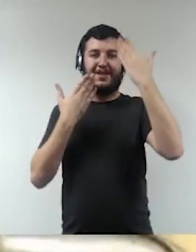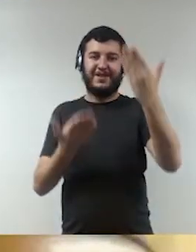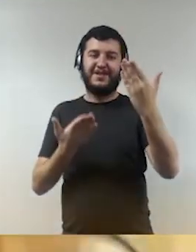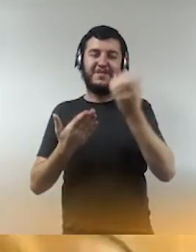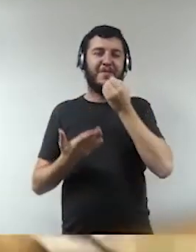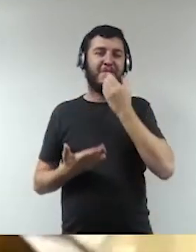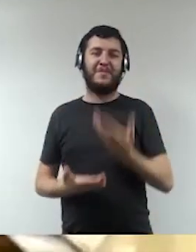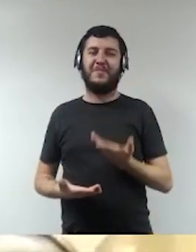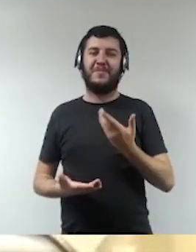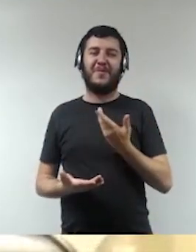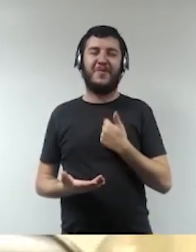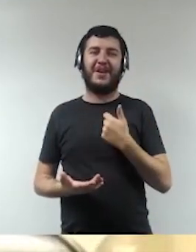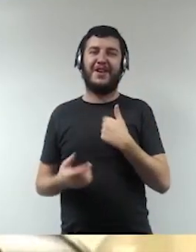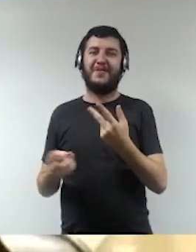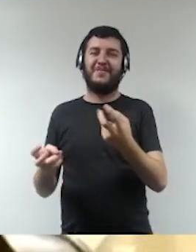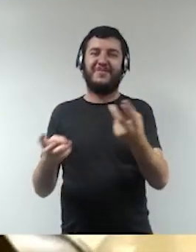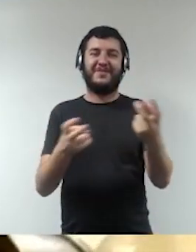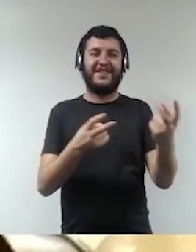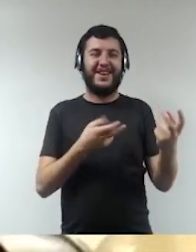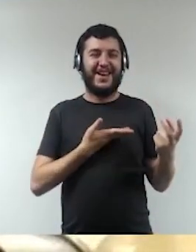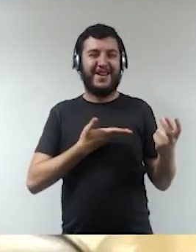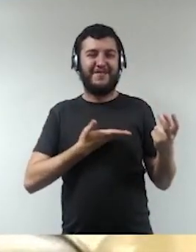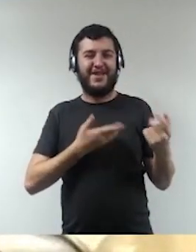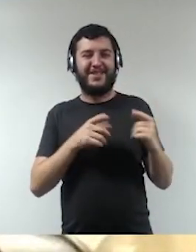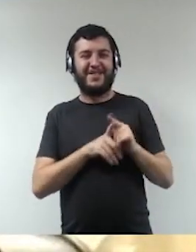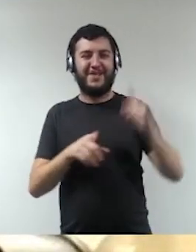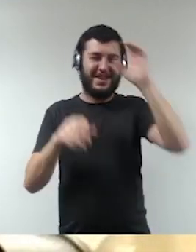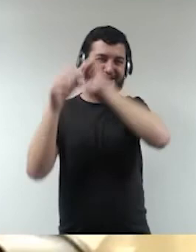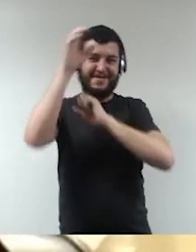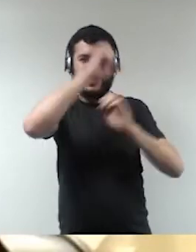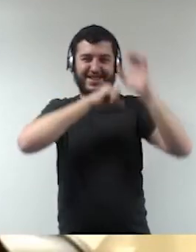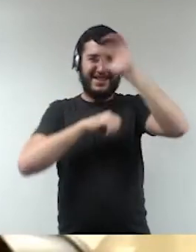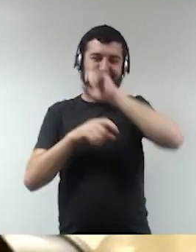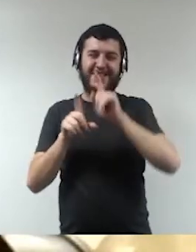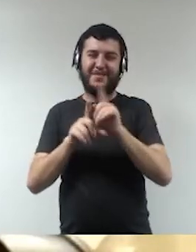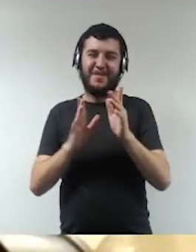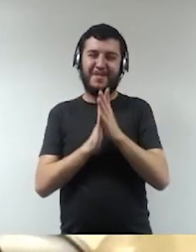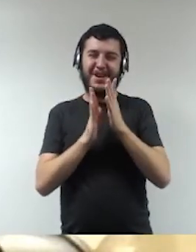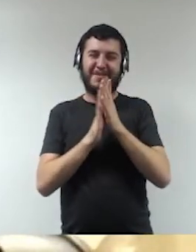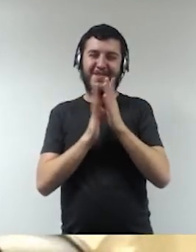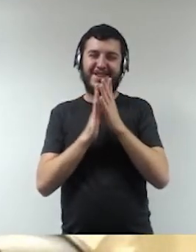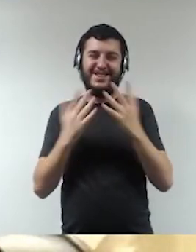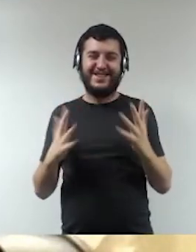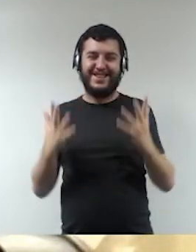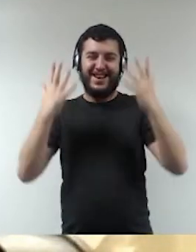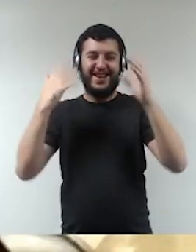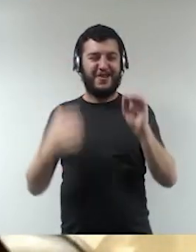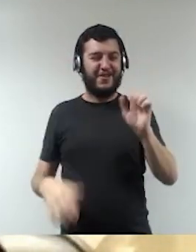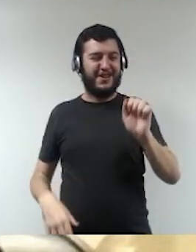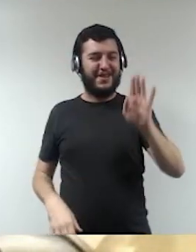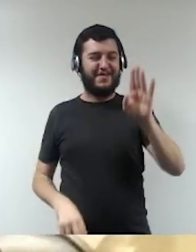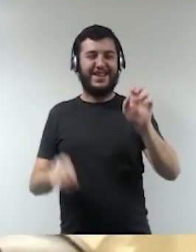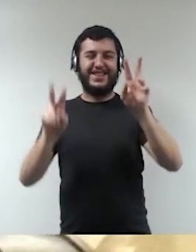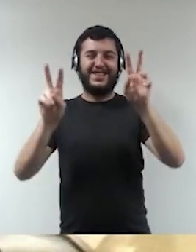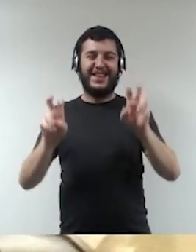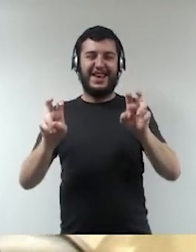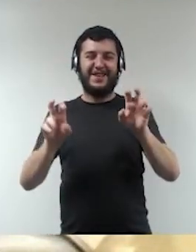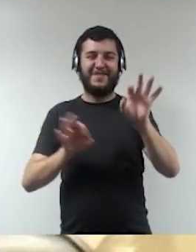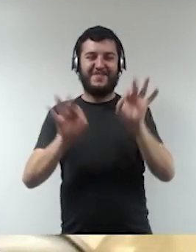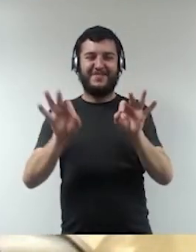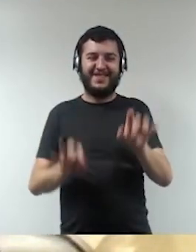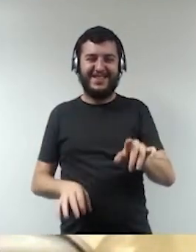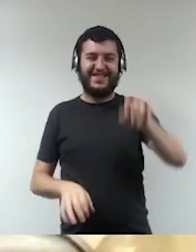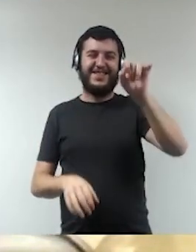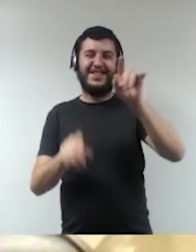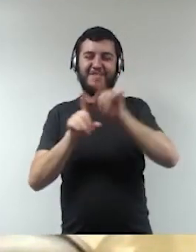os meus colegas, aprender com eles, parabenizar mais uma vez a OAB pela escolha do tema. Eu acho que o